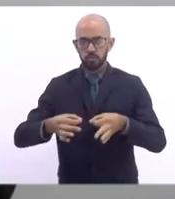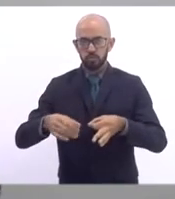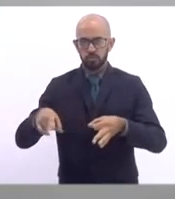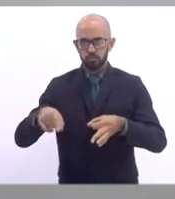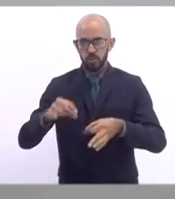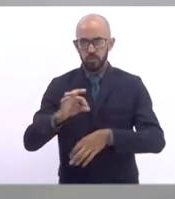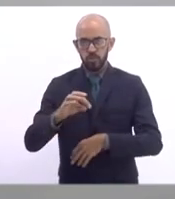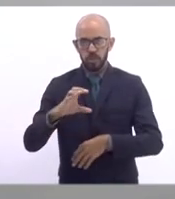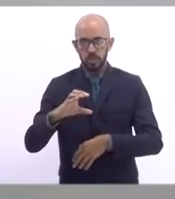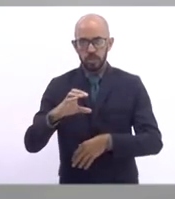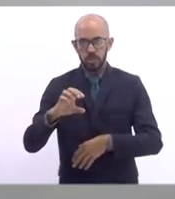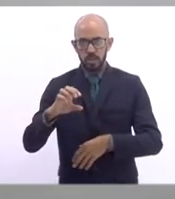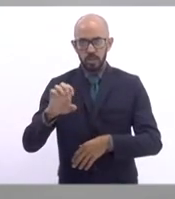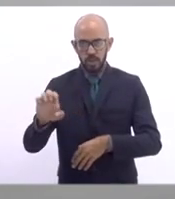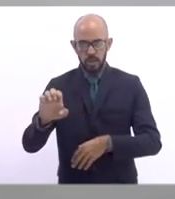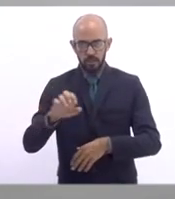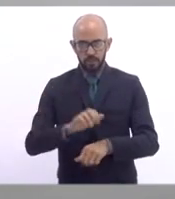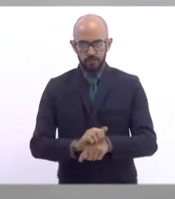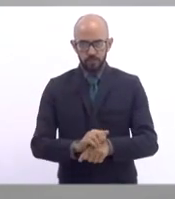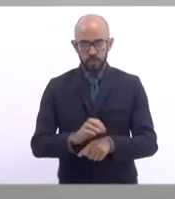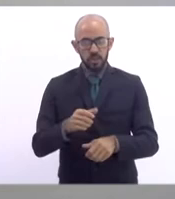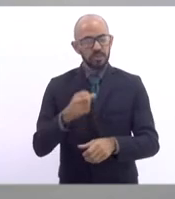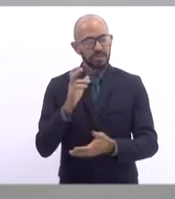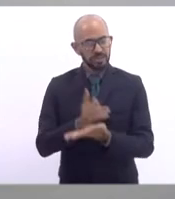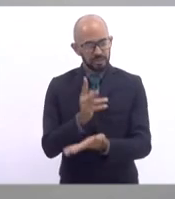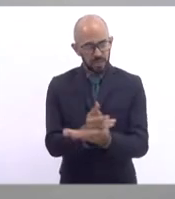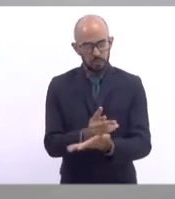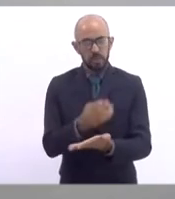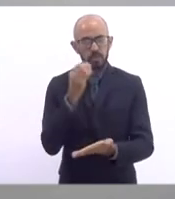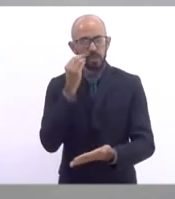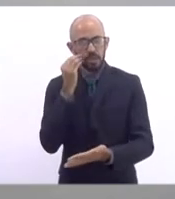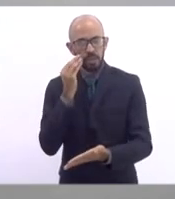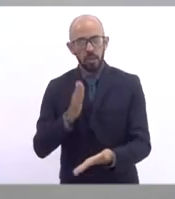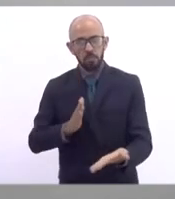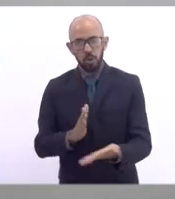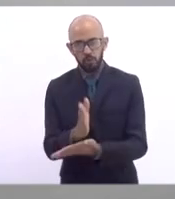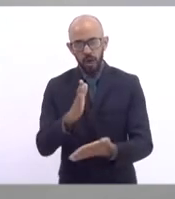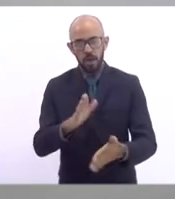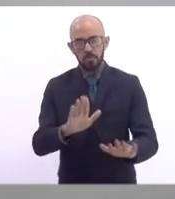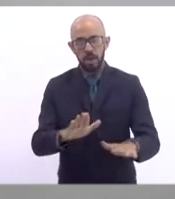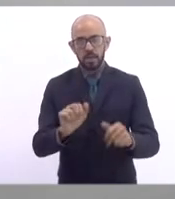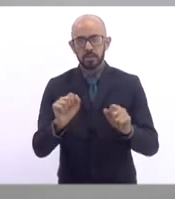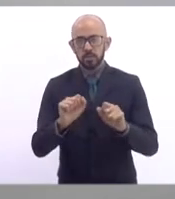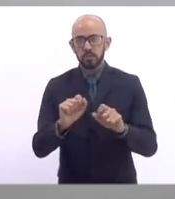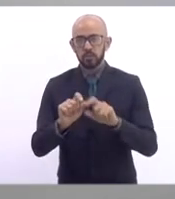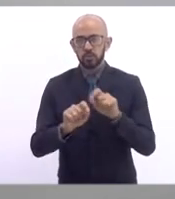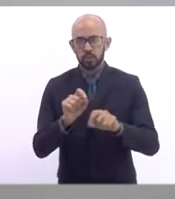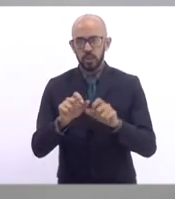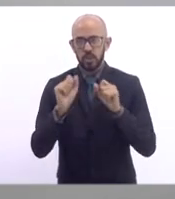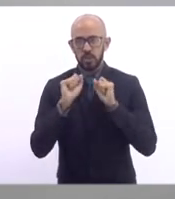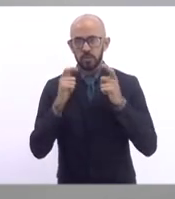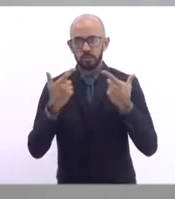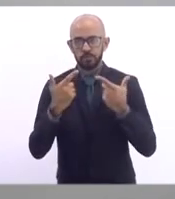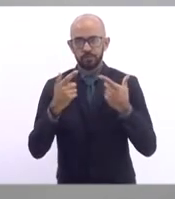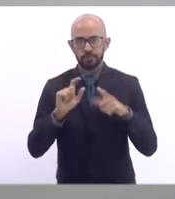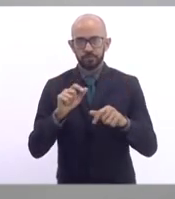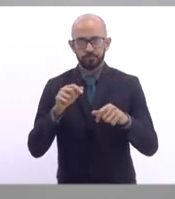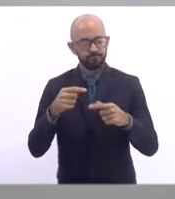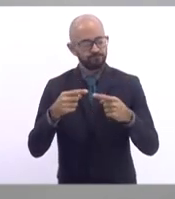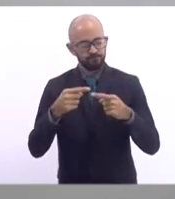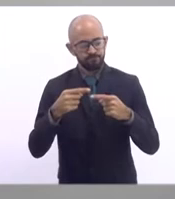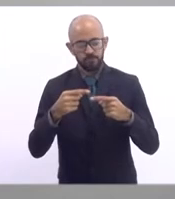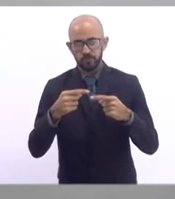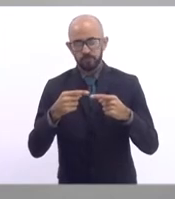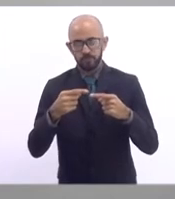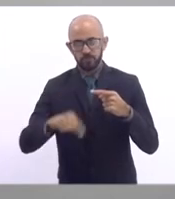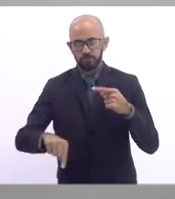anos a gente tenta aprovar isso e o Parlamento o nega